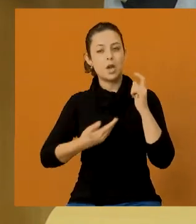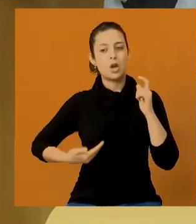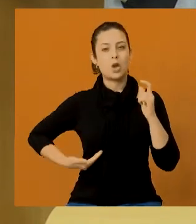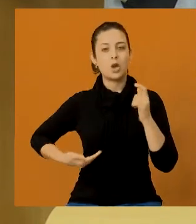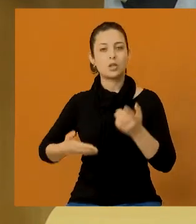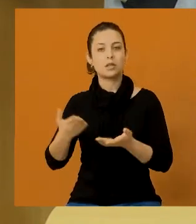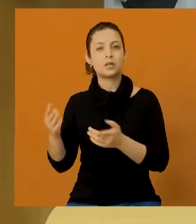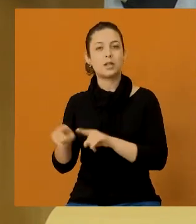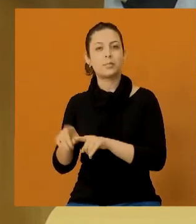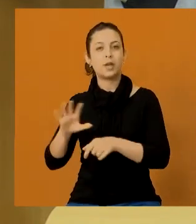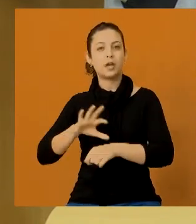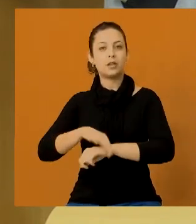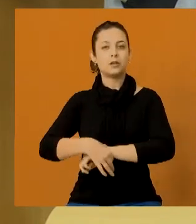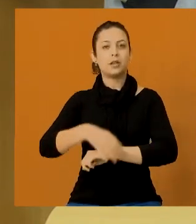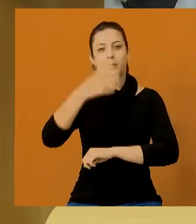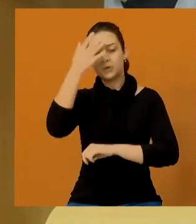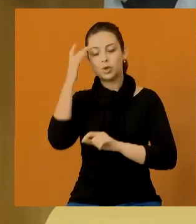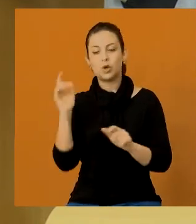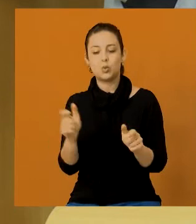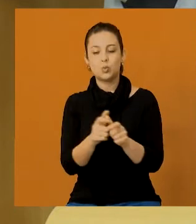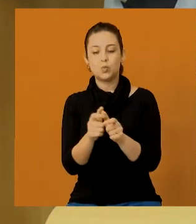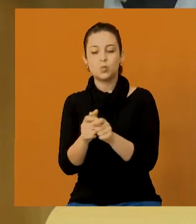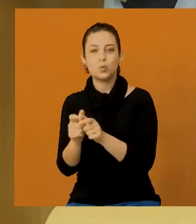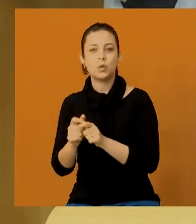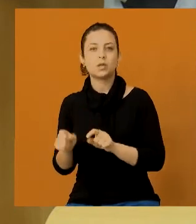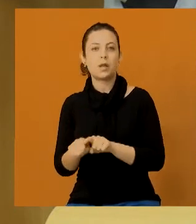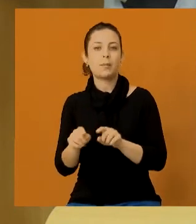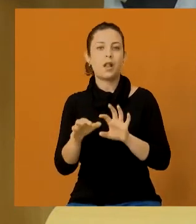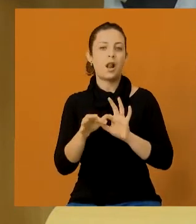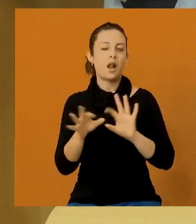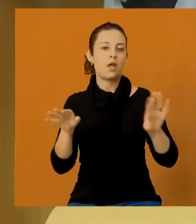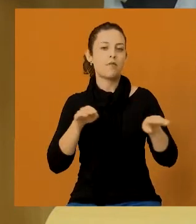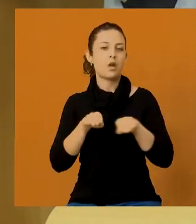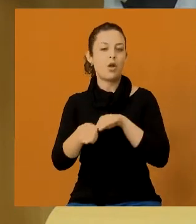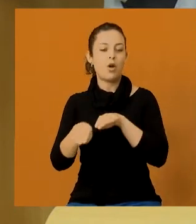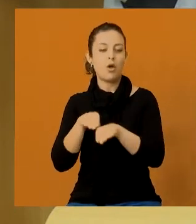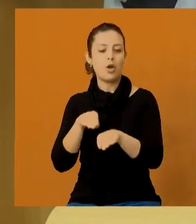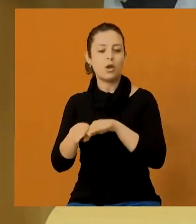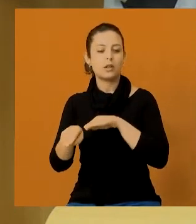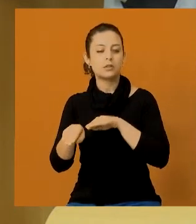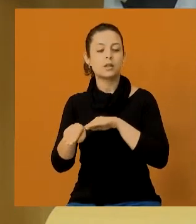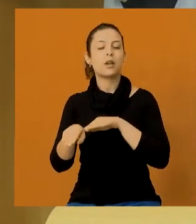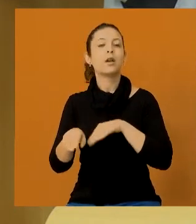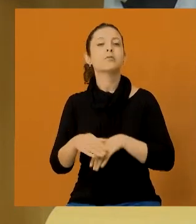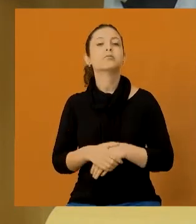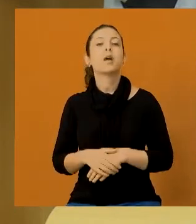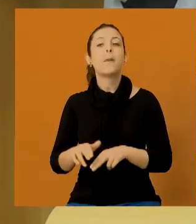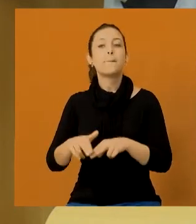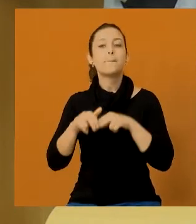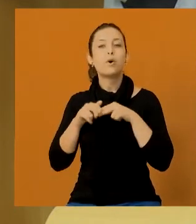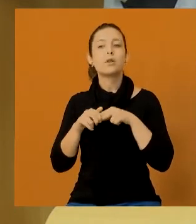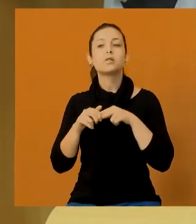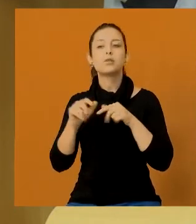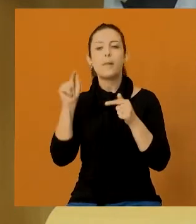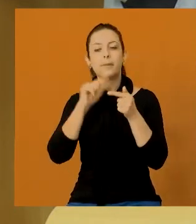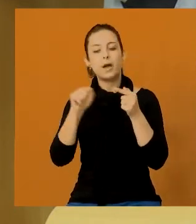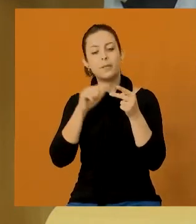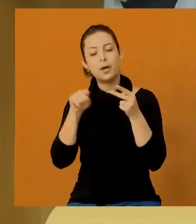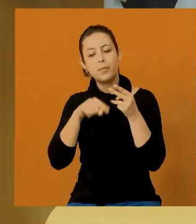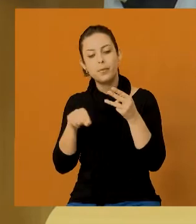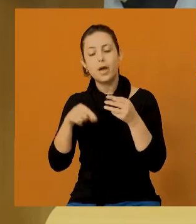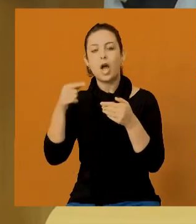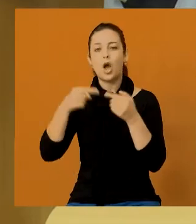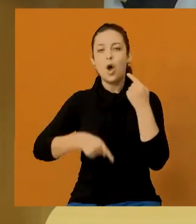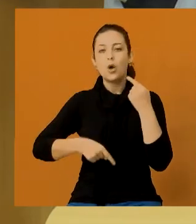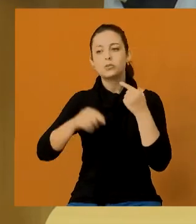público em assegurar o direito das minorias e o direito da livre concorrência. Portanto, em razão das apontadas contrariedades